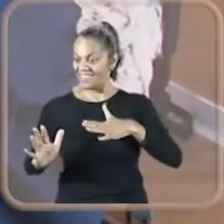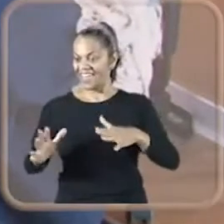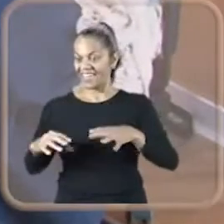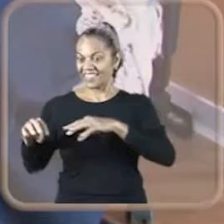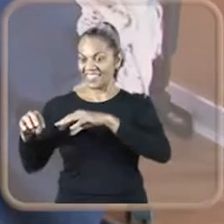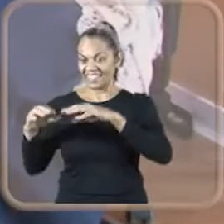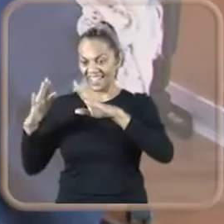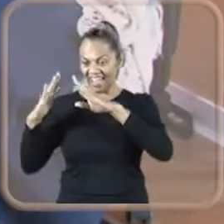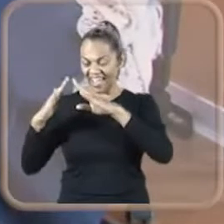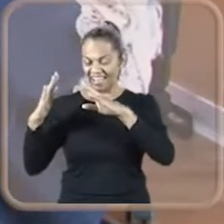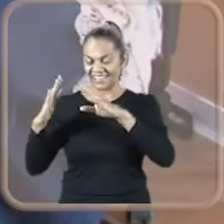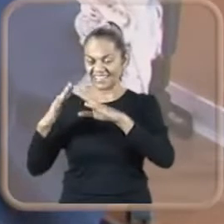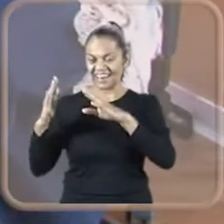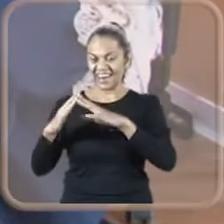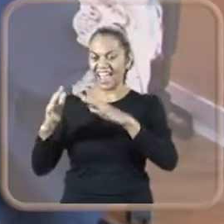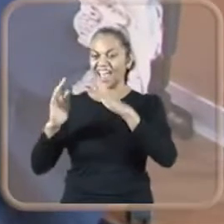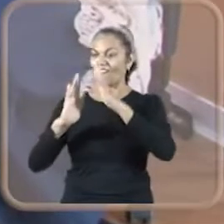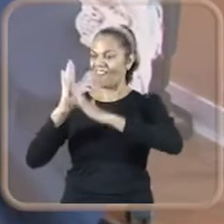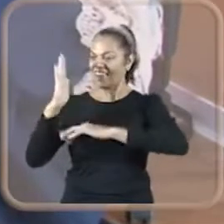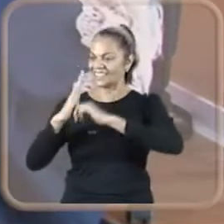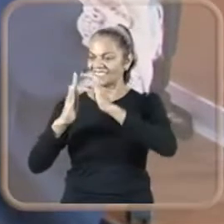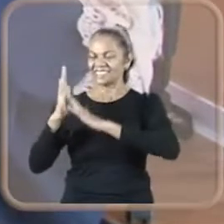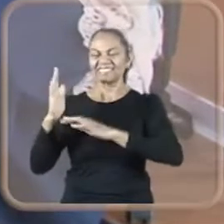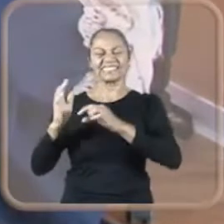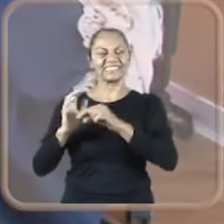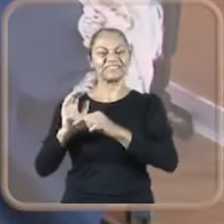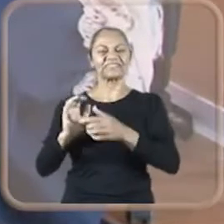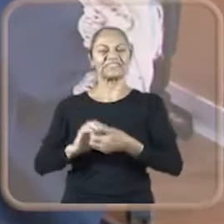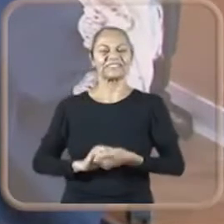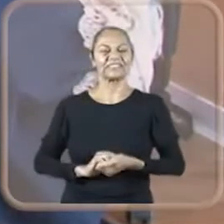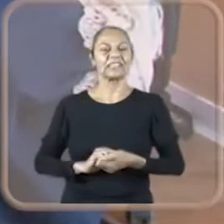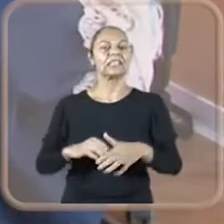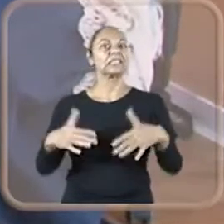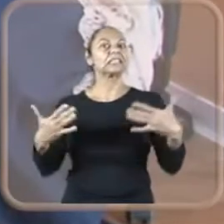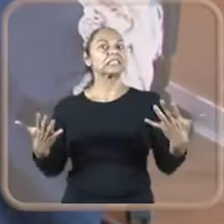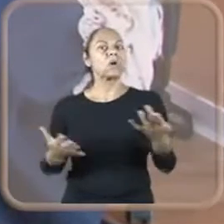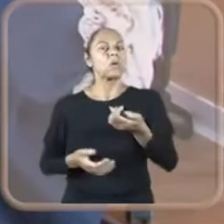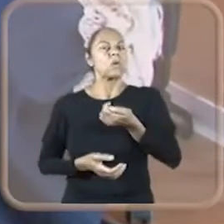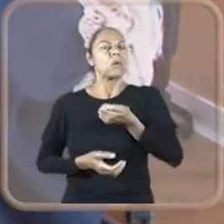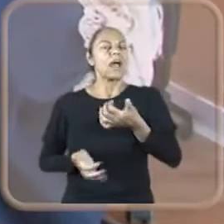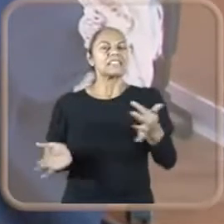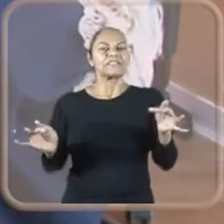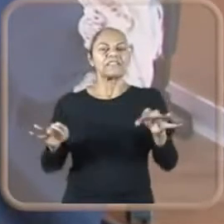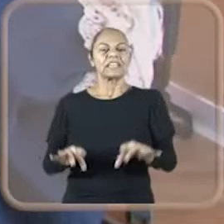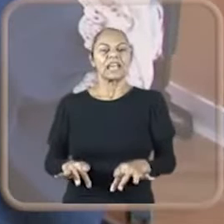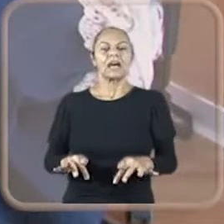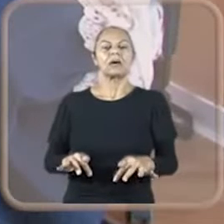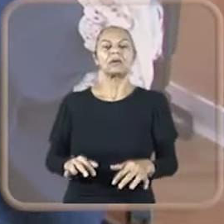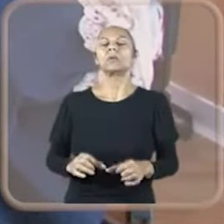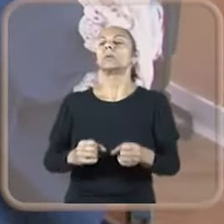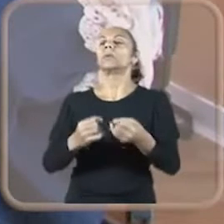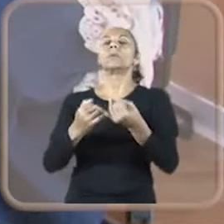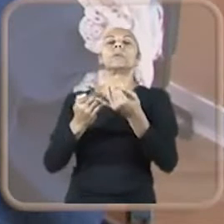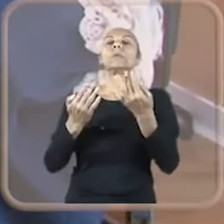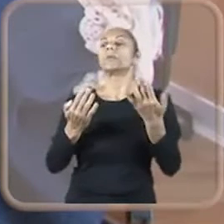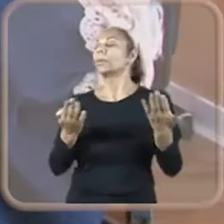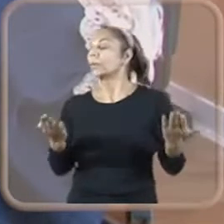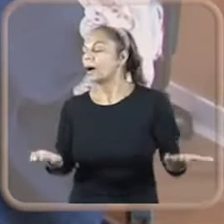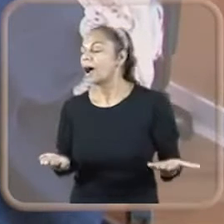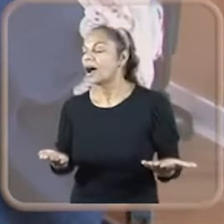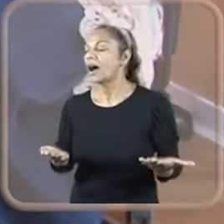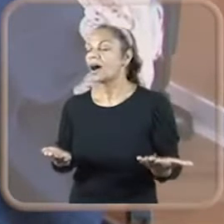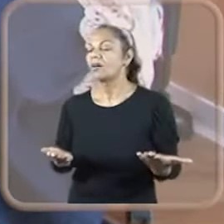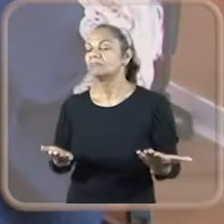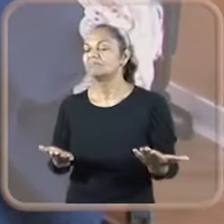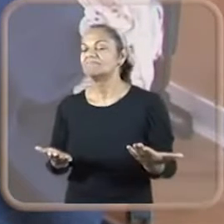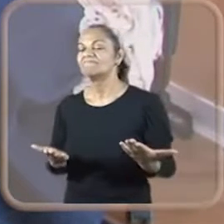minha terra, Colatina. Isso aí, então vamos, isso aí, que bacana. Doutora Patrícia, quase caminhando para os finalmente aqui do nosso Roda de Conversa,